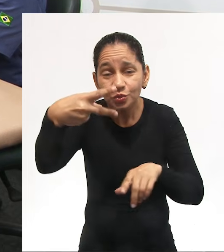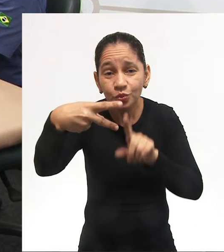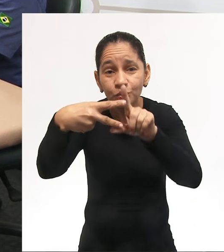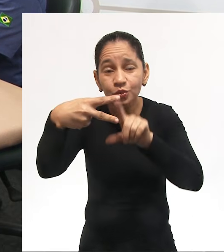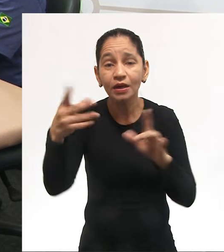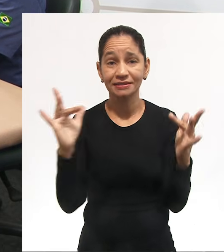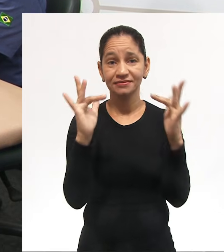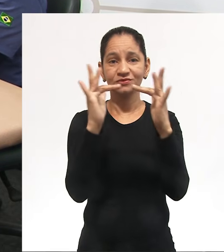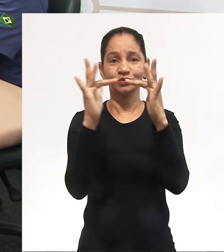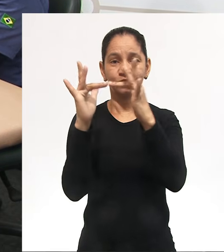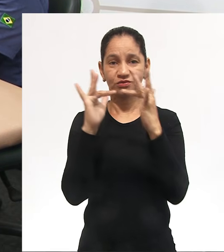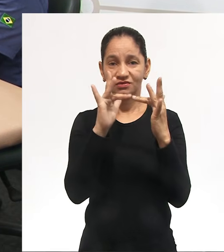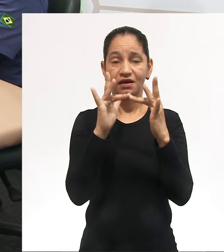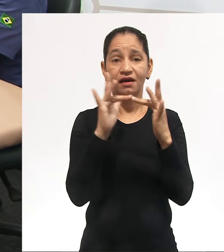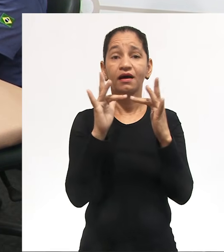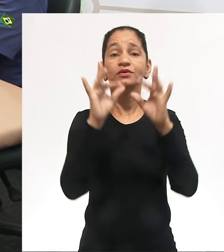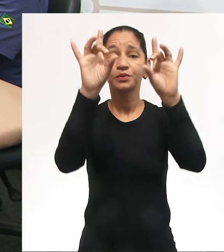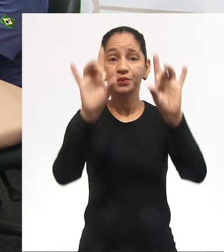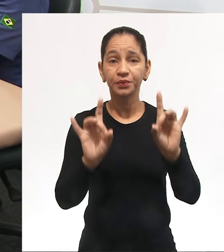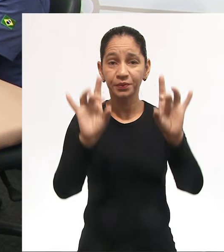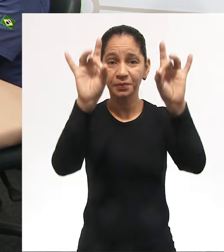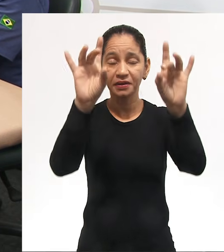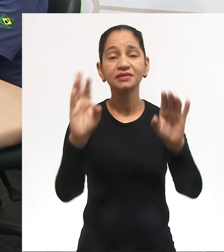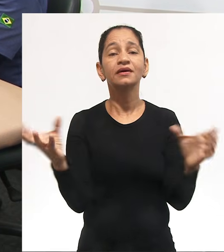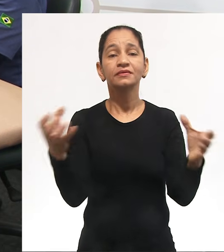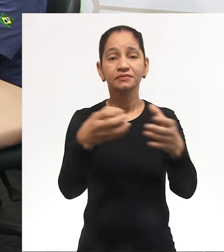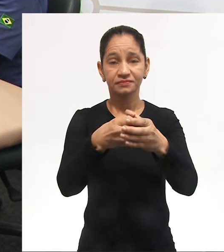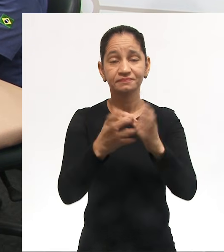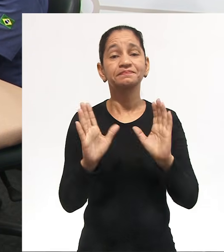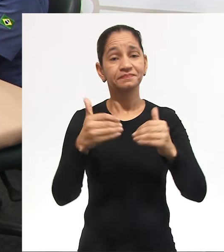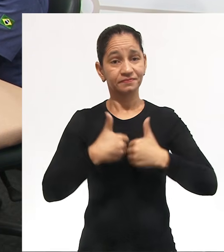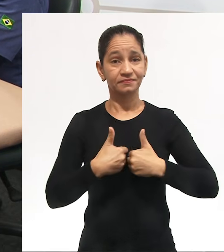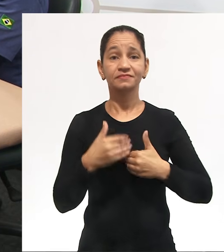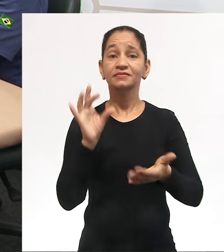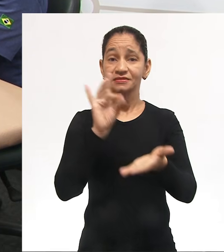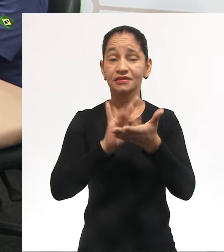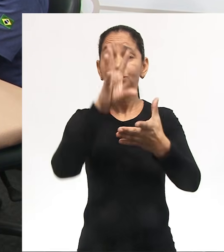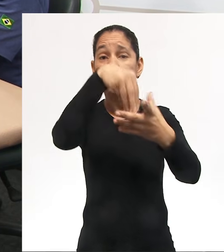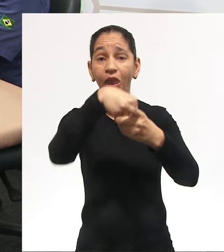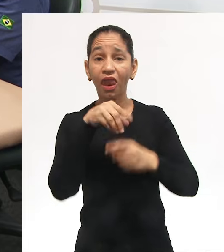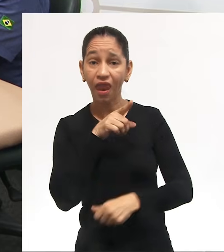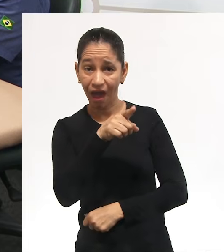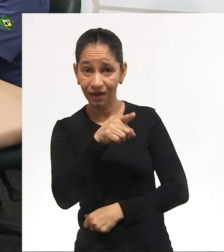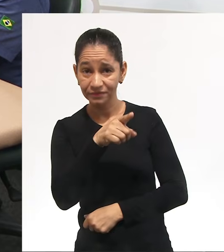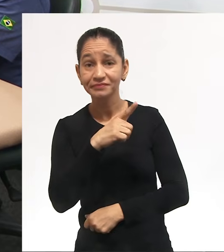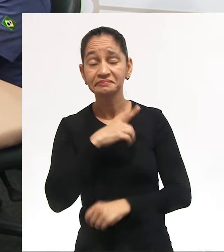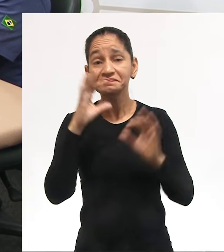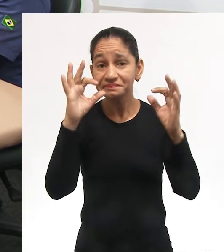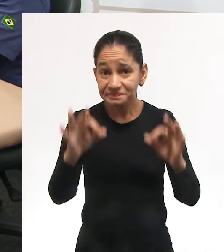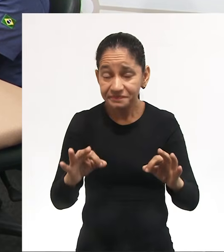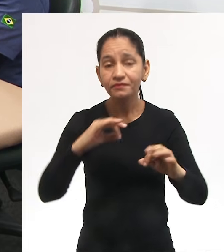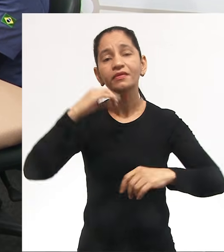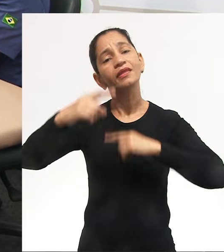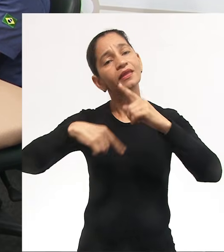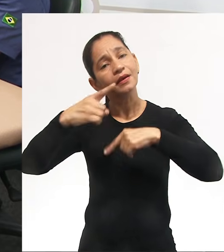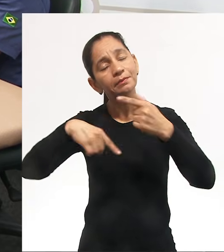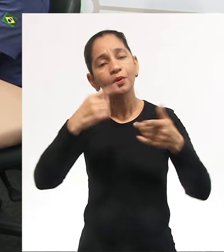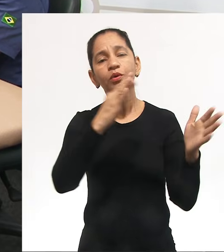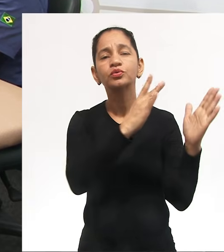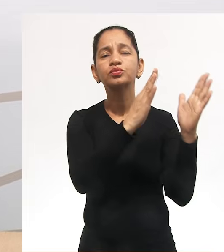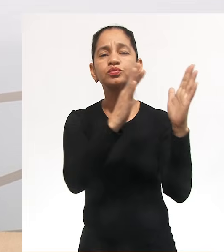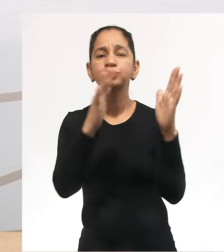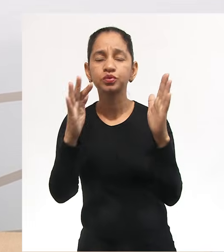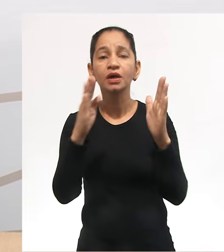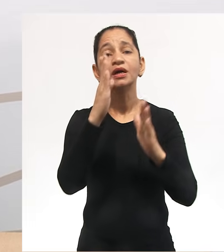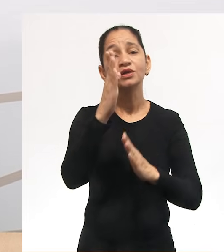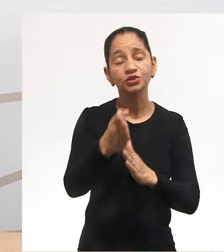especial inclusiva. E aí meu primeiro contato mesmo com as crianças especiais foi mesmo dentro da AMA. E aí, depois